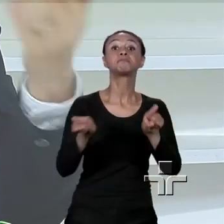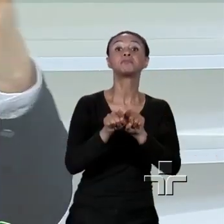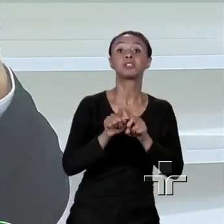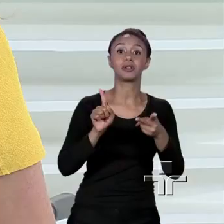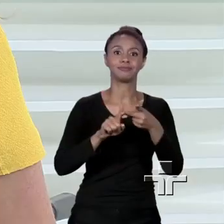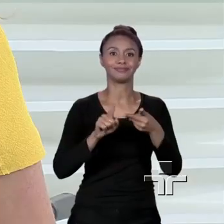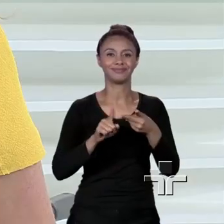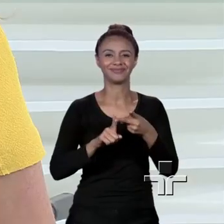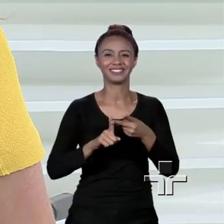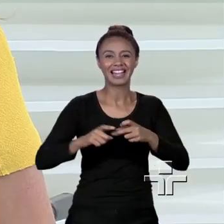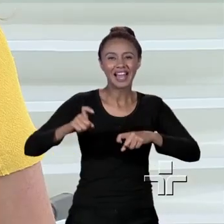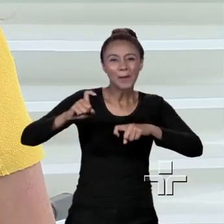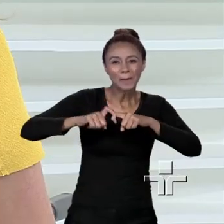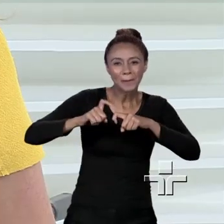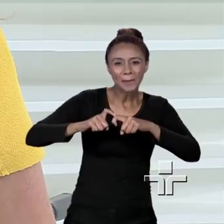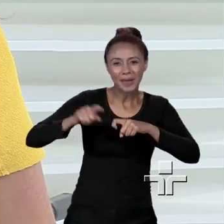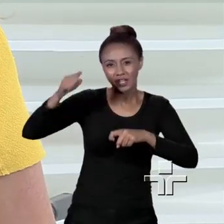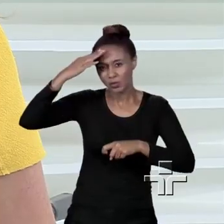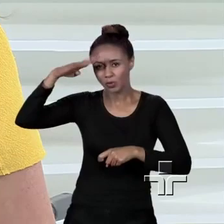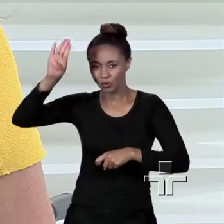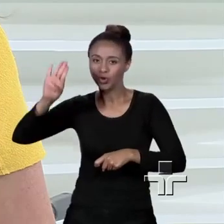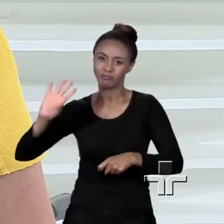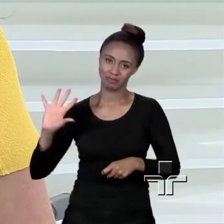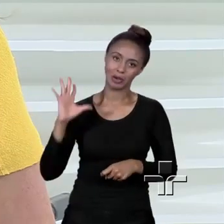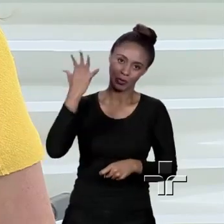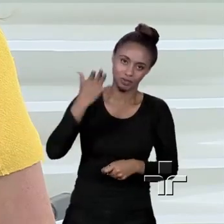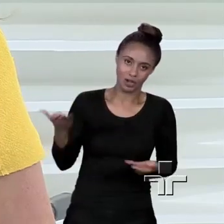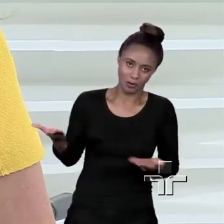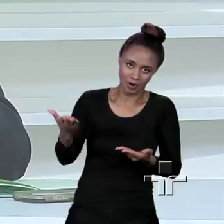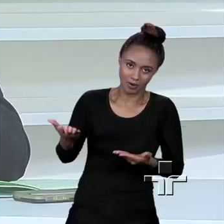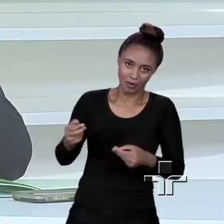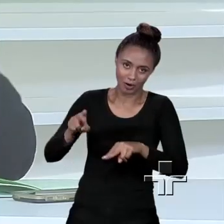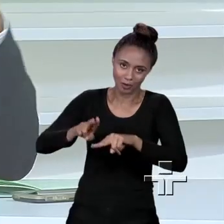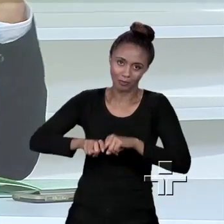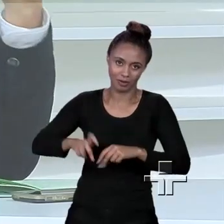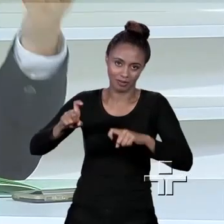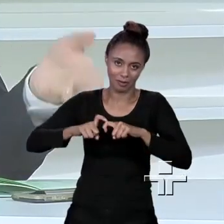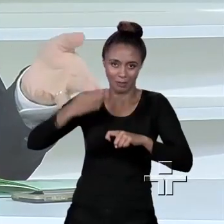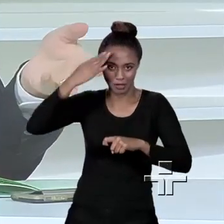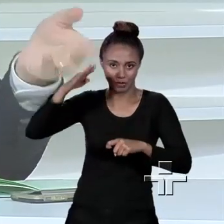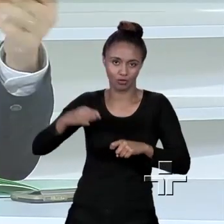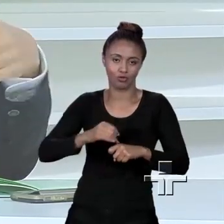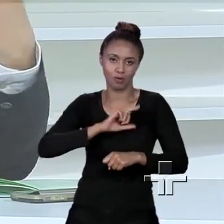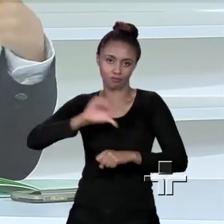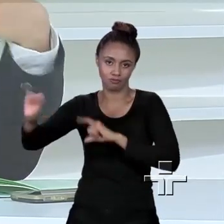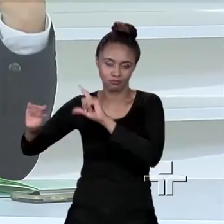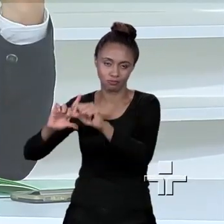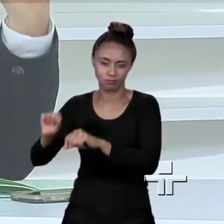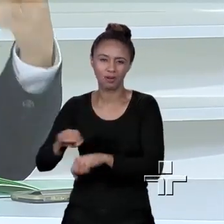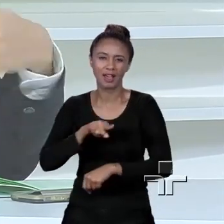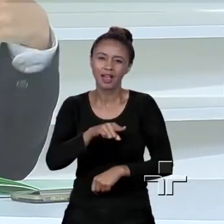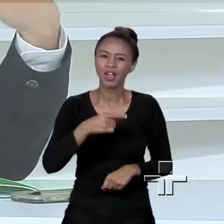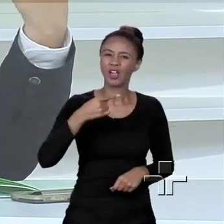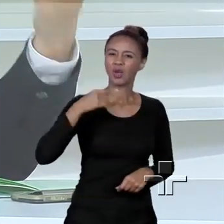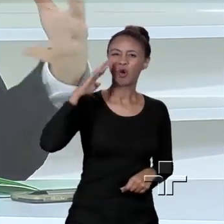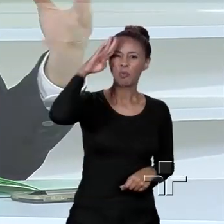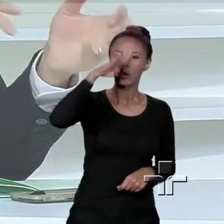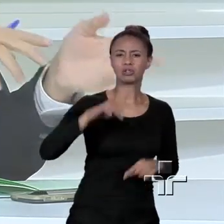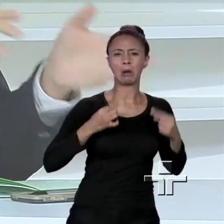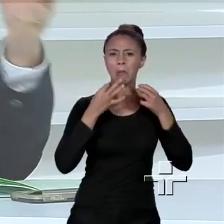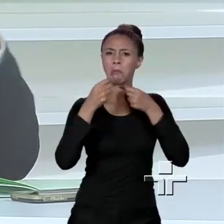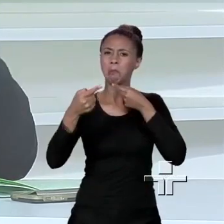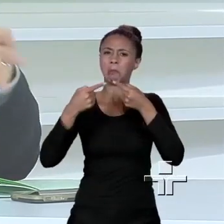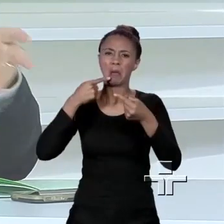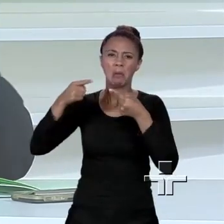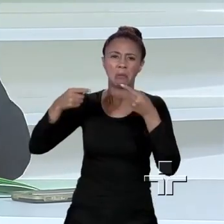que apareceu por causa da retirada dos médicos cubanos. Alguns dizem que o presidente Bolsonaro criticou indevidamente e